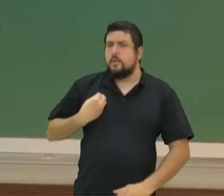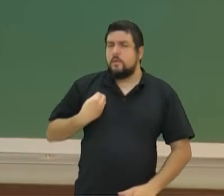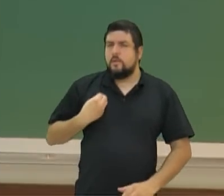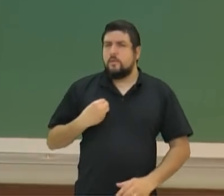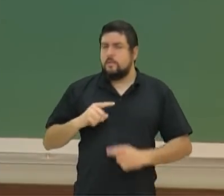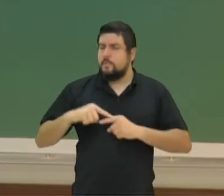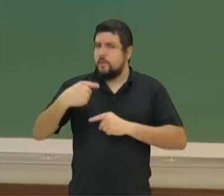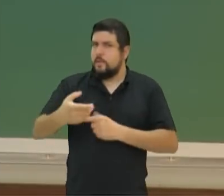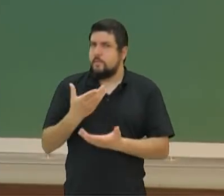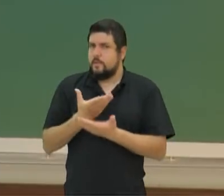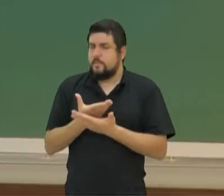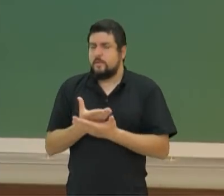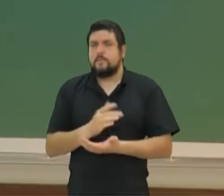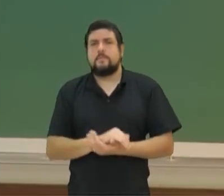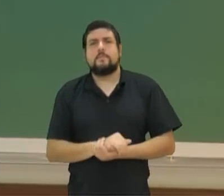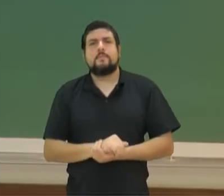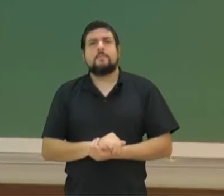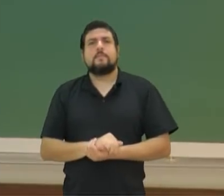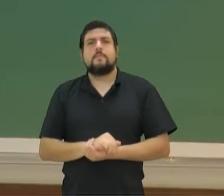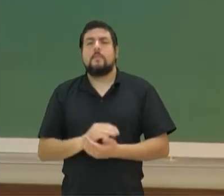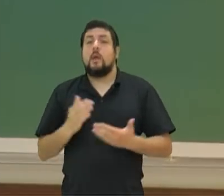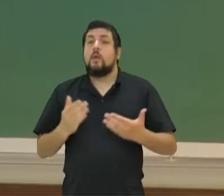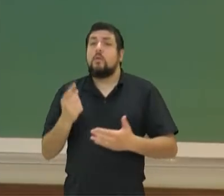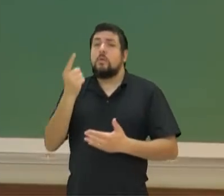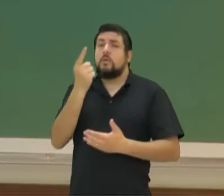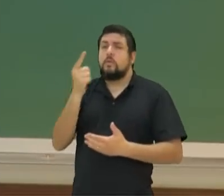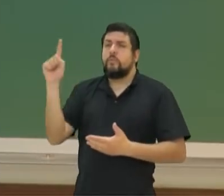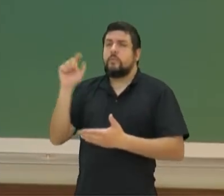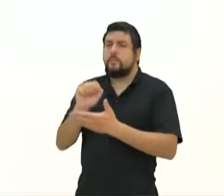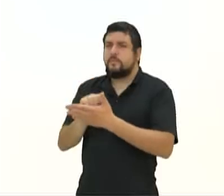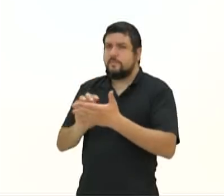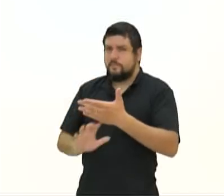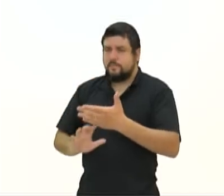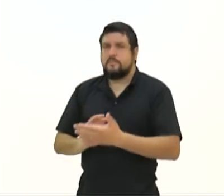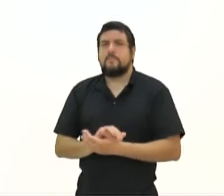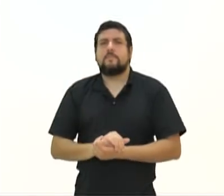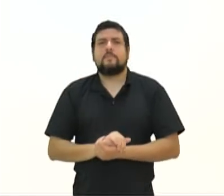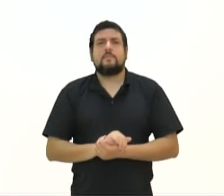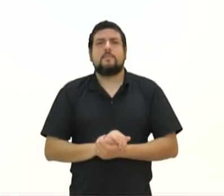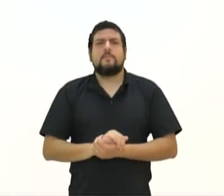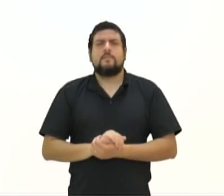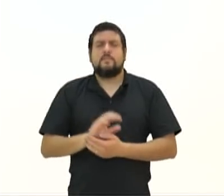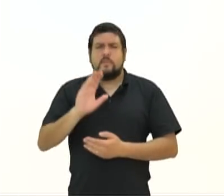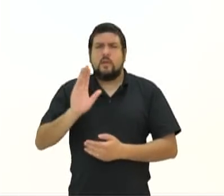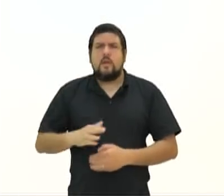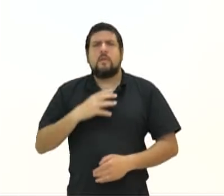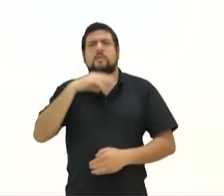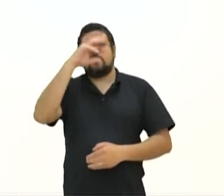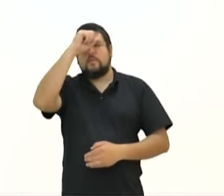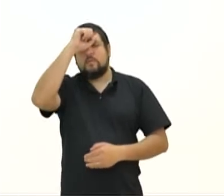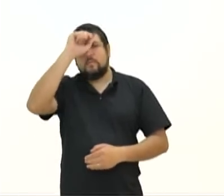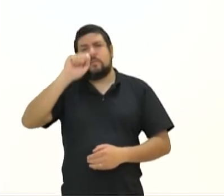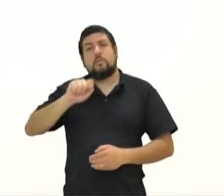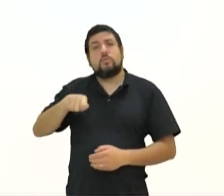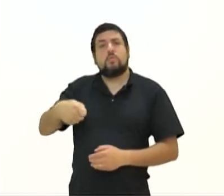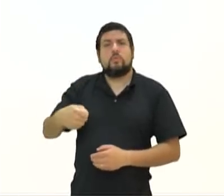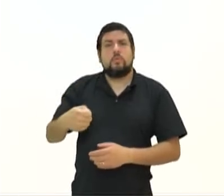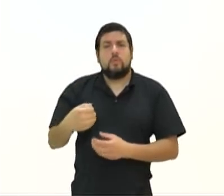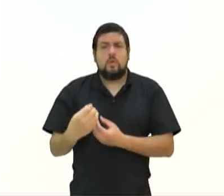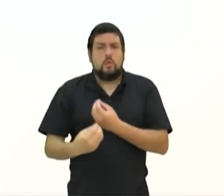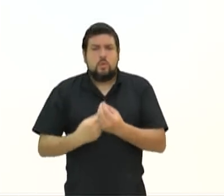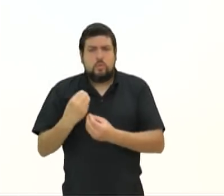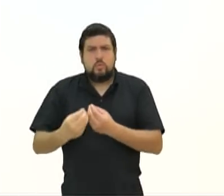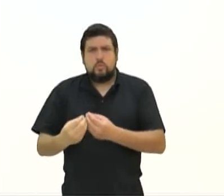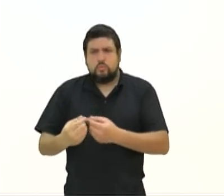aula. Agora, a última atividade do dia. Hoje aprendemos um pouco mais sobre a formação e composição do planeta Terra,